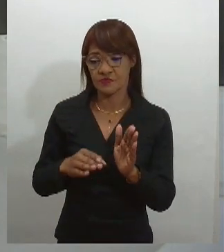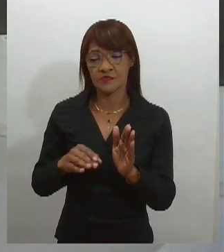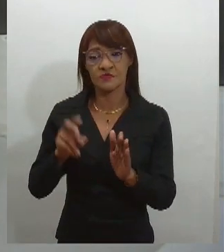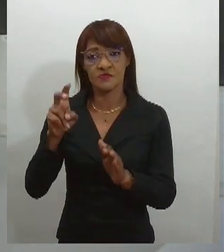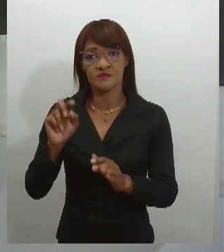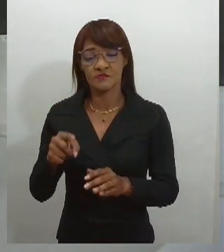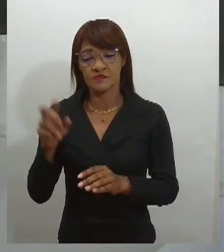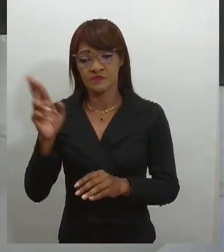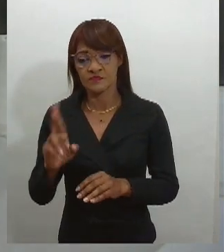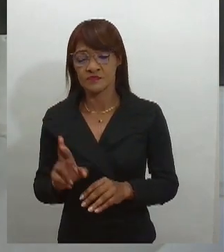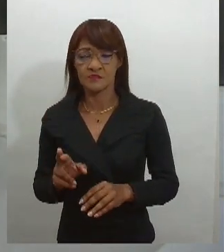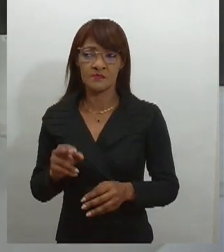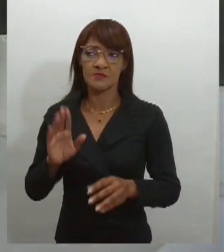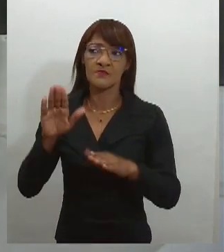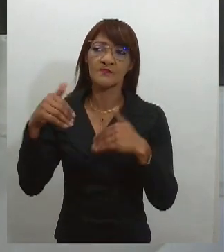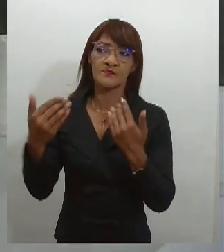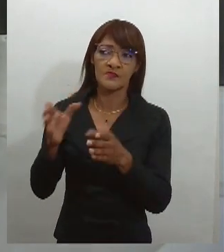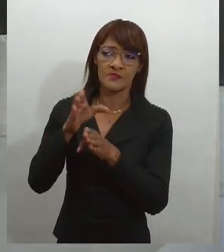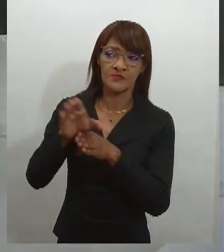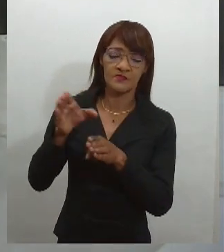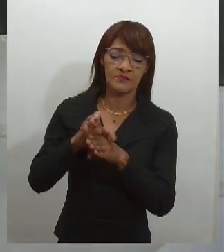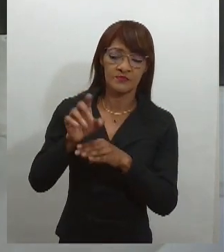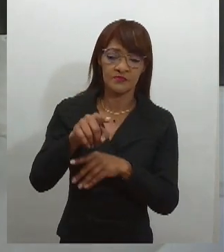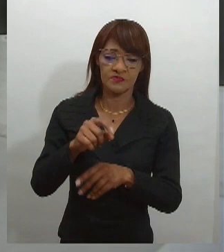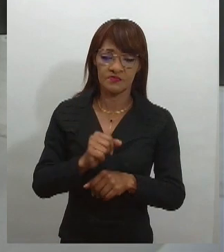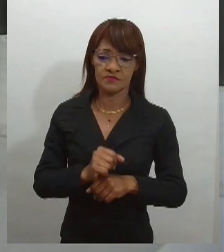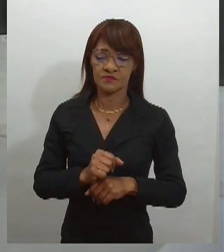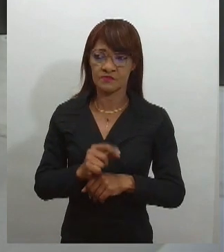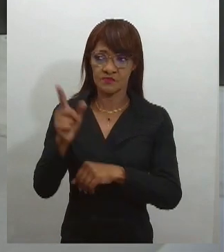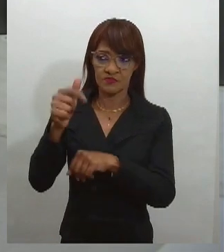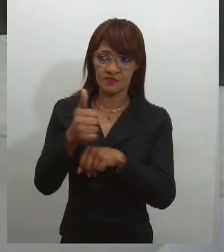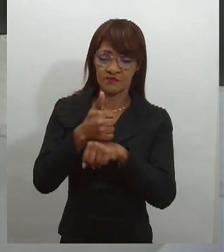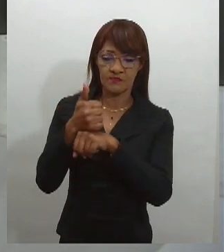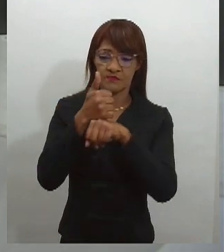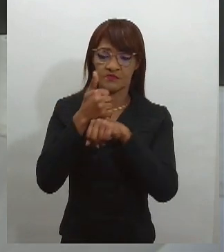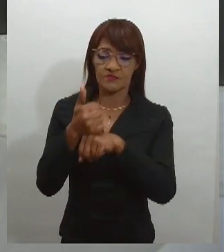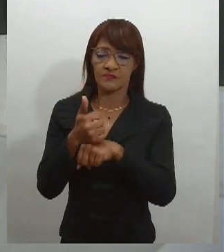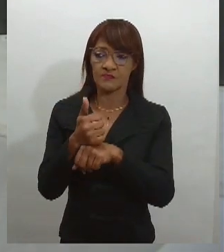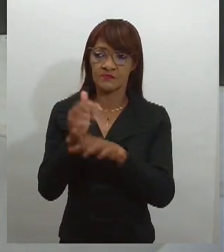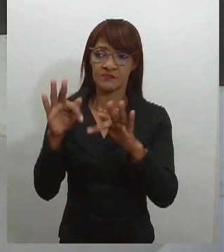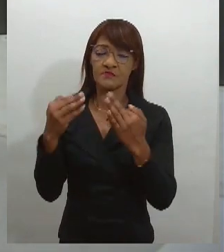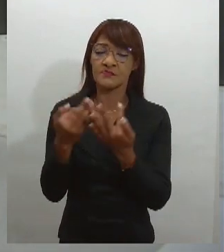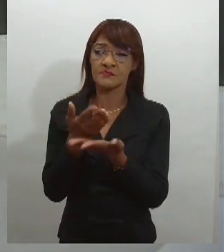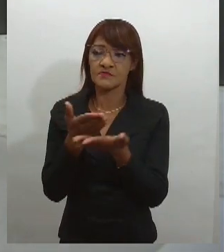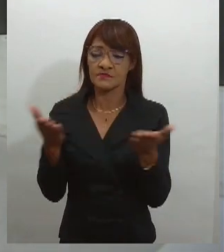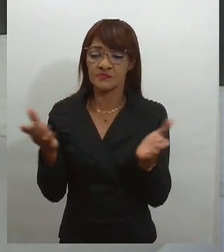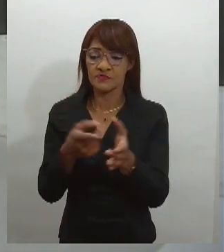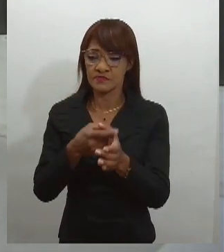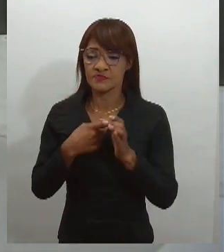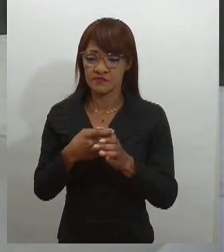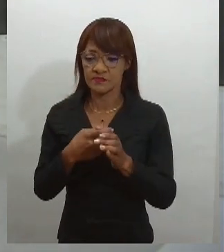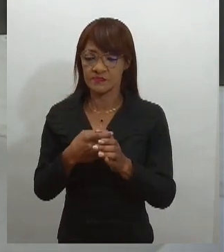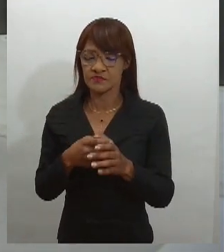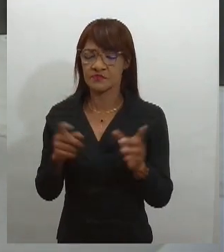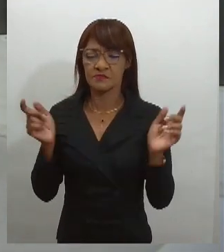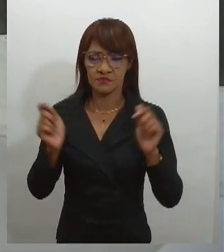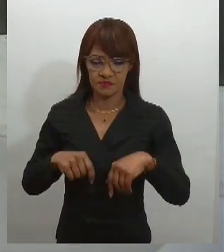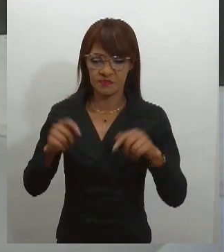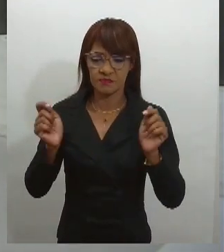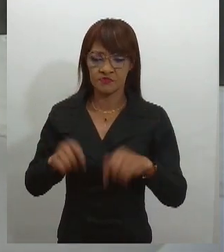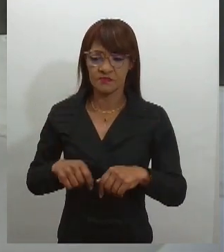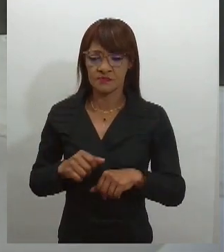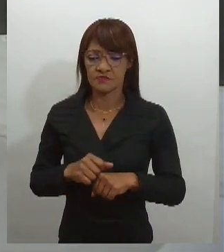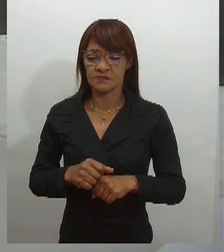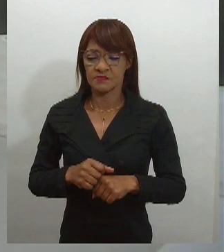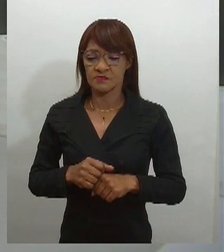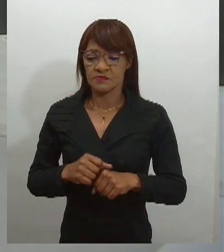o seu conselho, enquanto especialista nessa área, para essas famílias que estão endividadas e que têm a possibilidade de contratar, no caso,